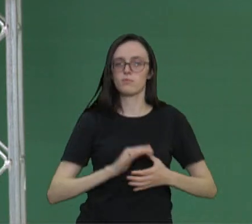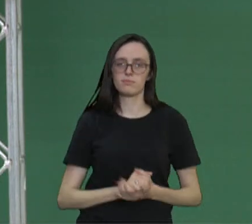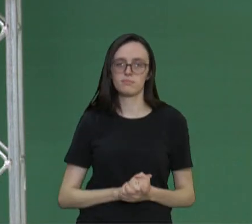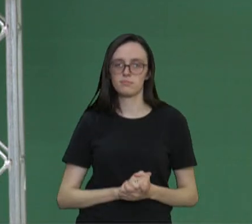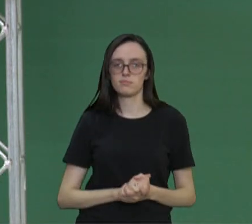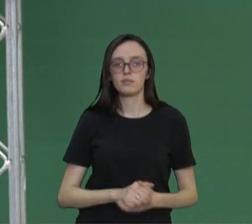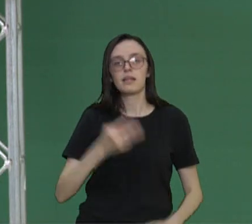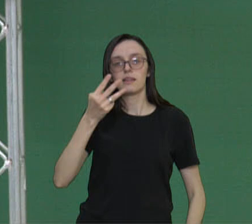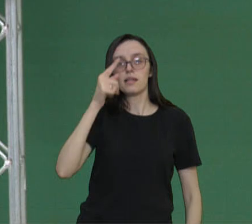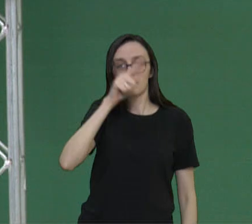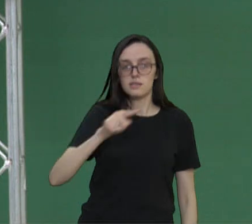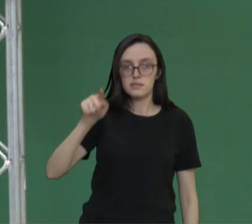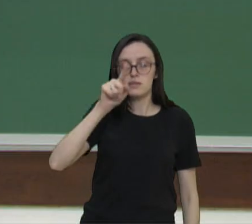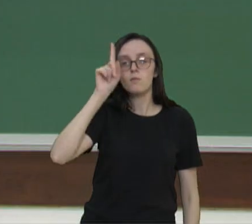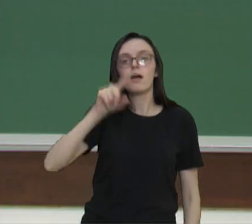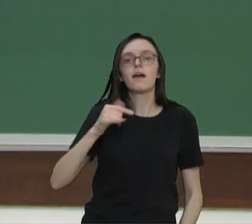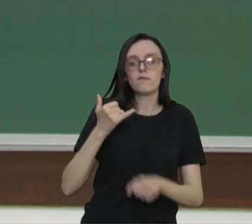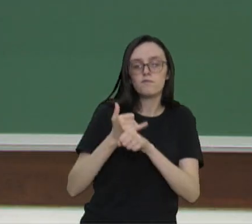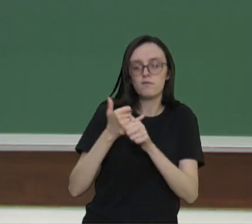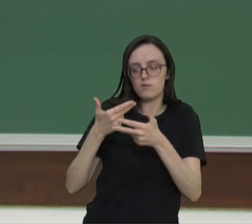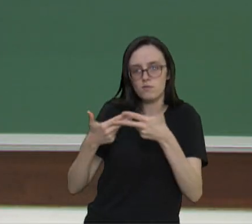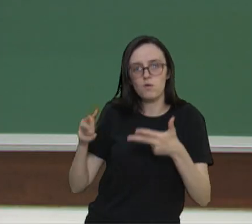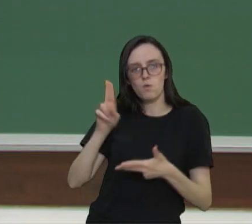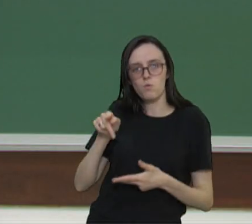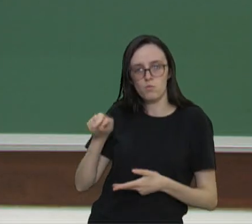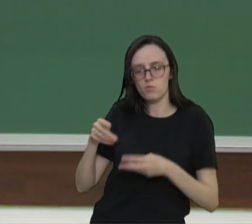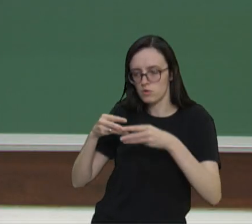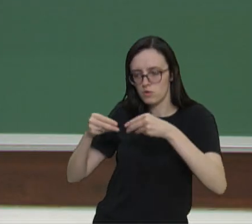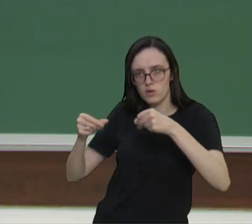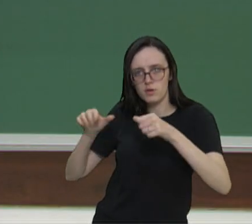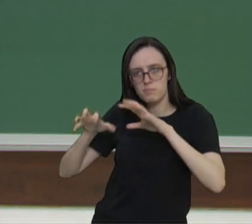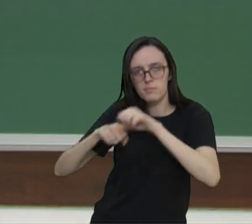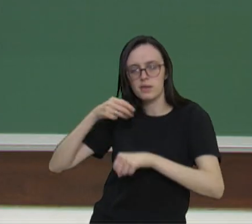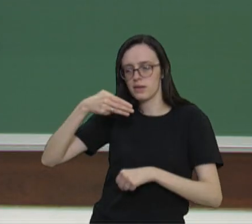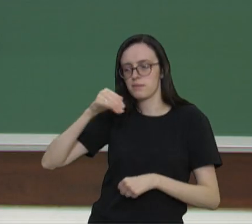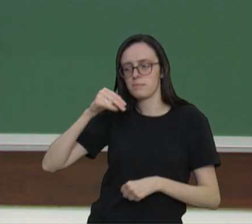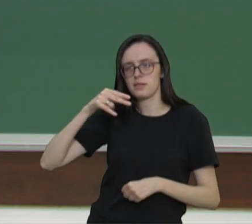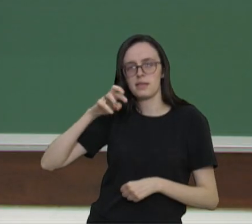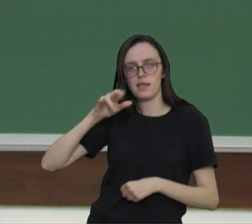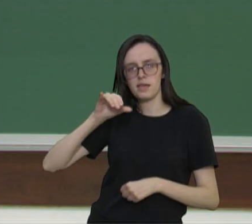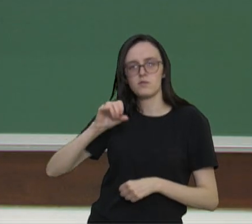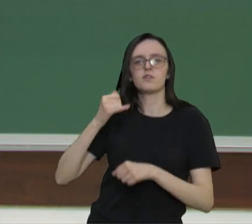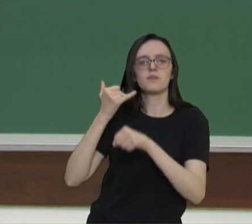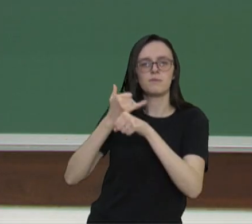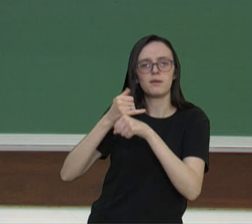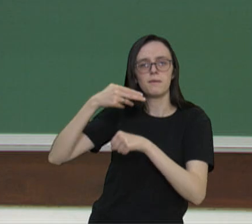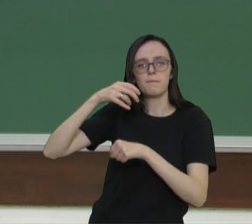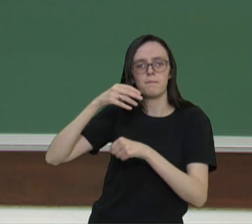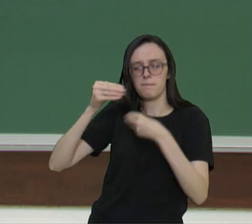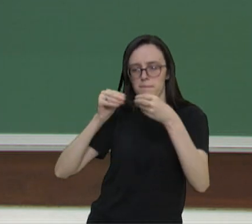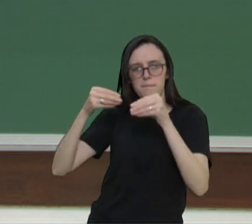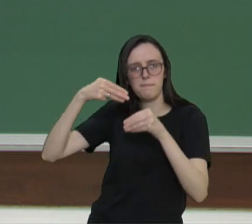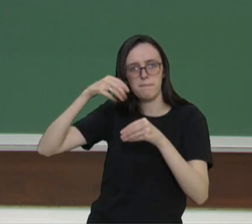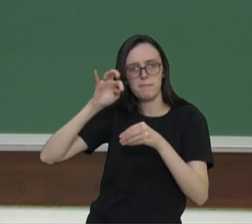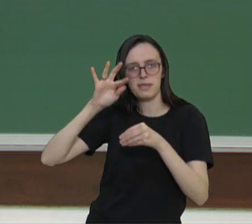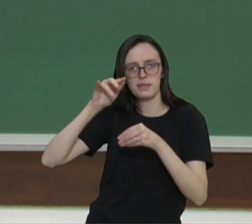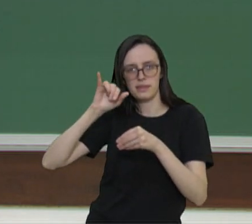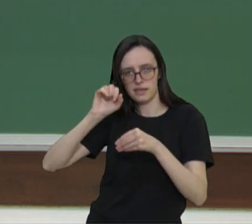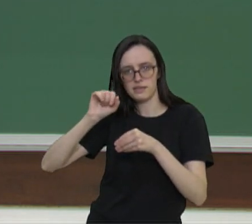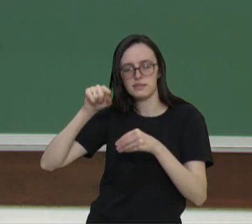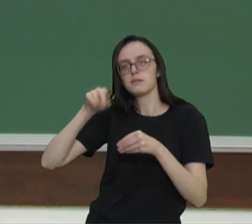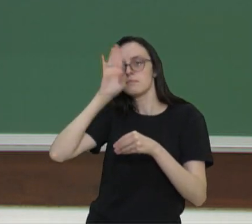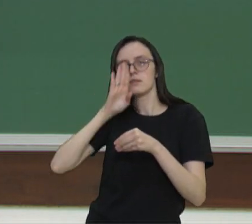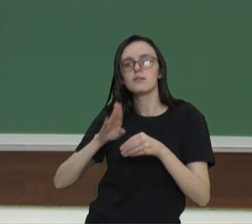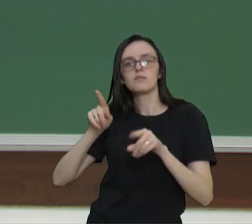foi a mineração. Então os minérios, né, os metais preciosos que foram explorados aqui no